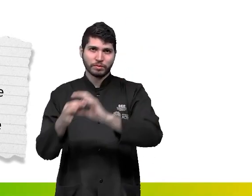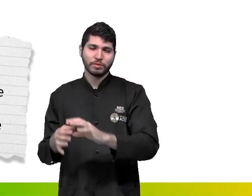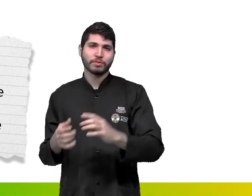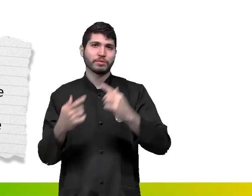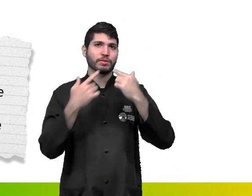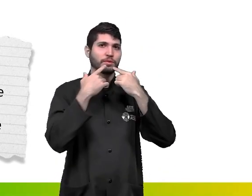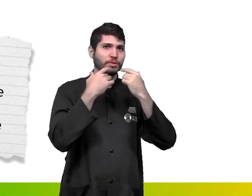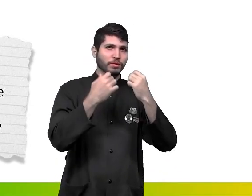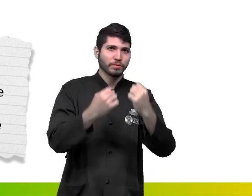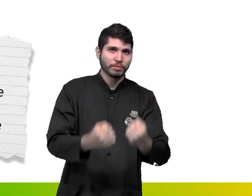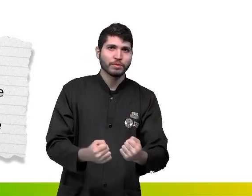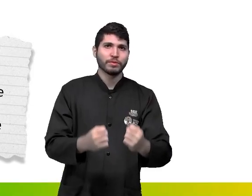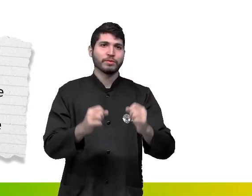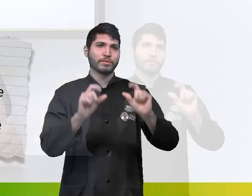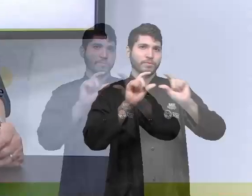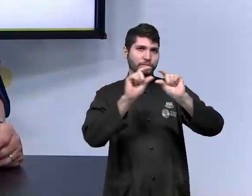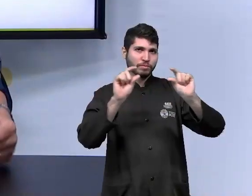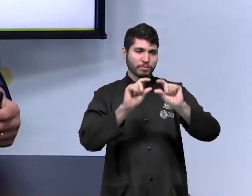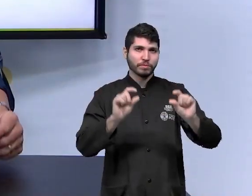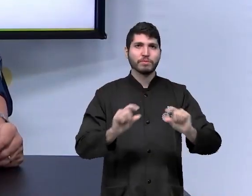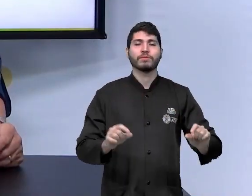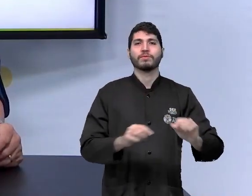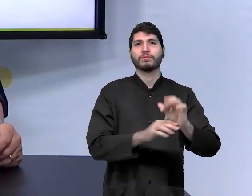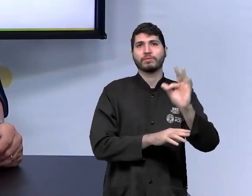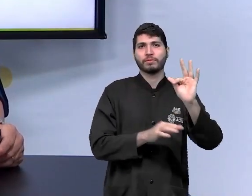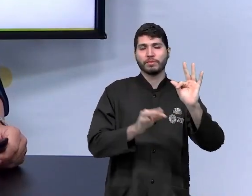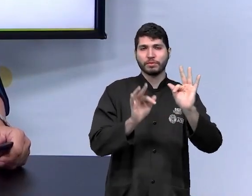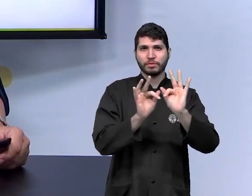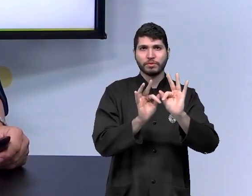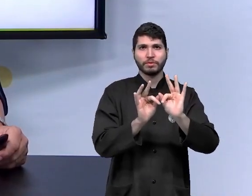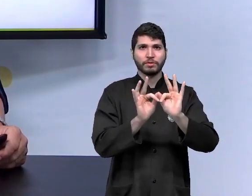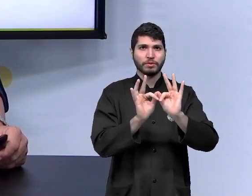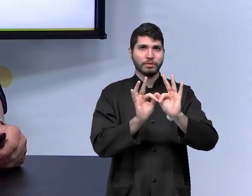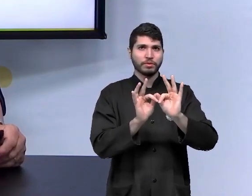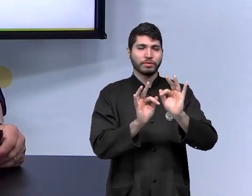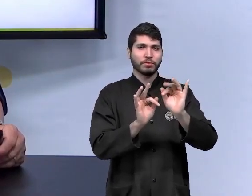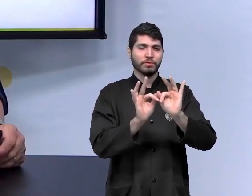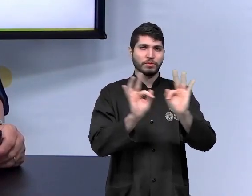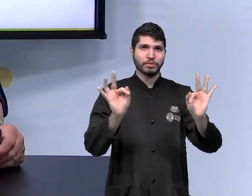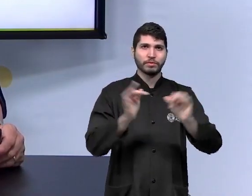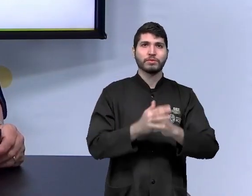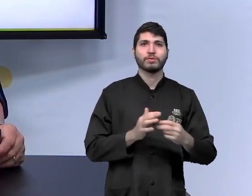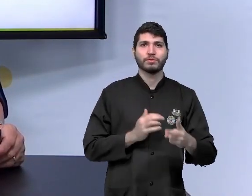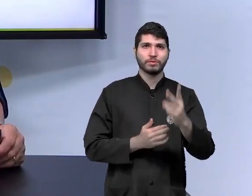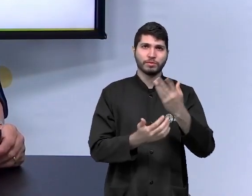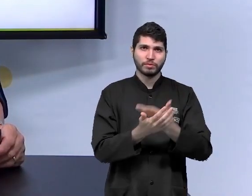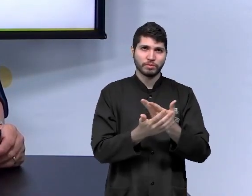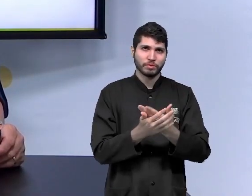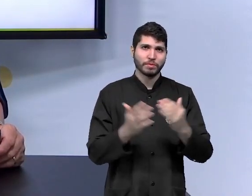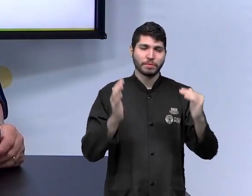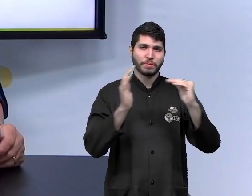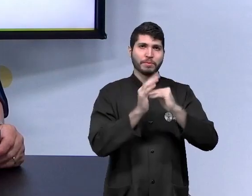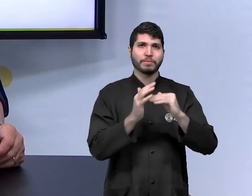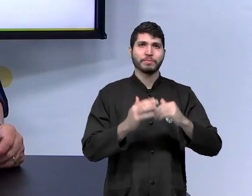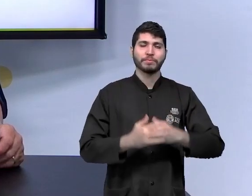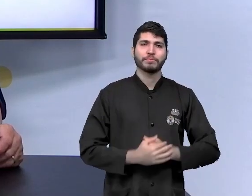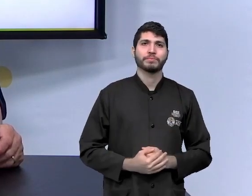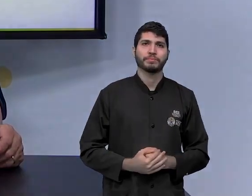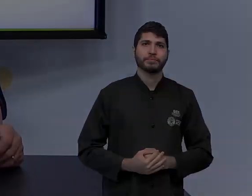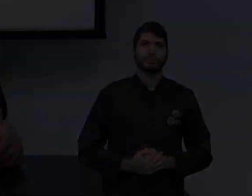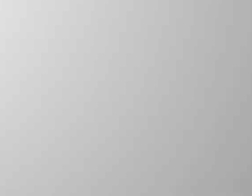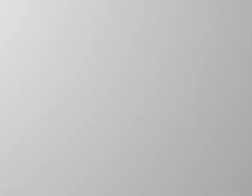pueso, cuepo, entre outros. Então é isso, finalizamos aqui nossa aula, continue estudando. Hasta luego!